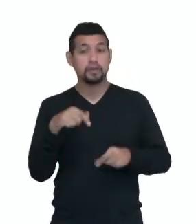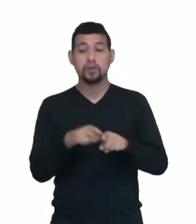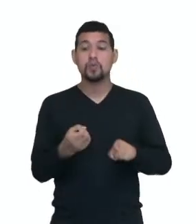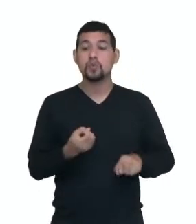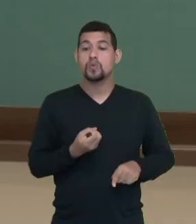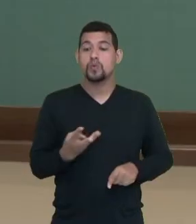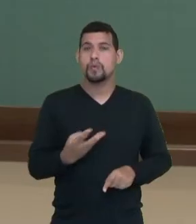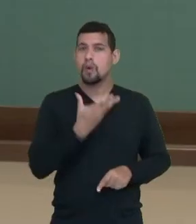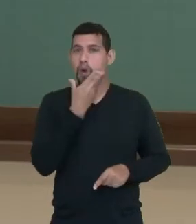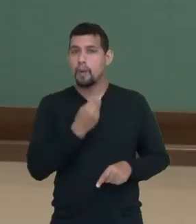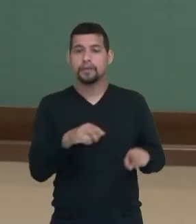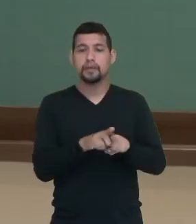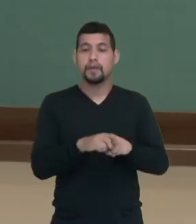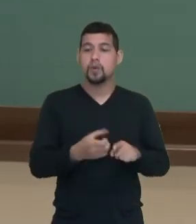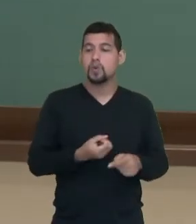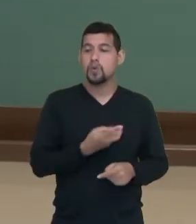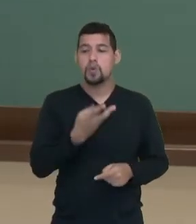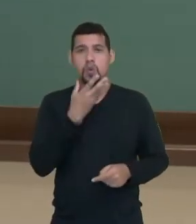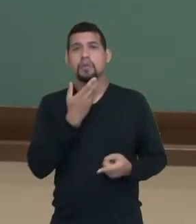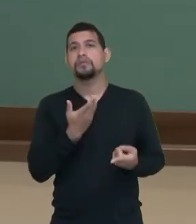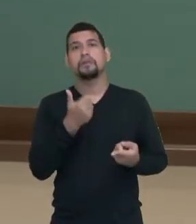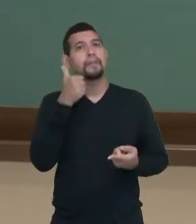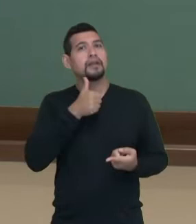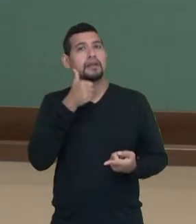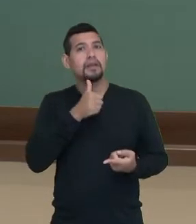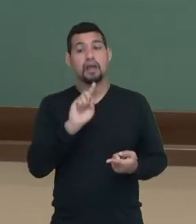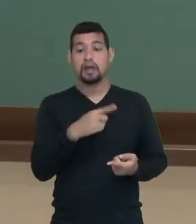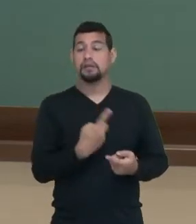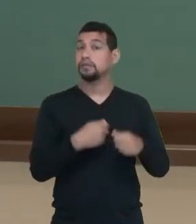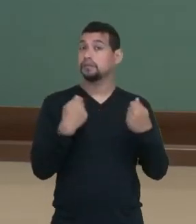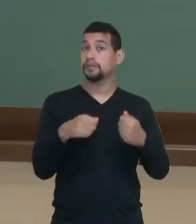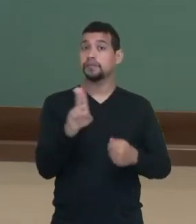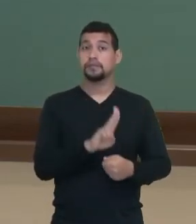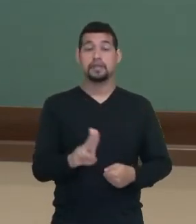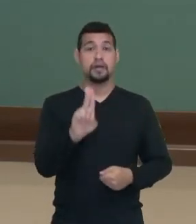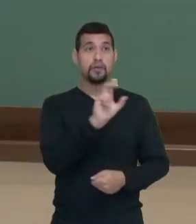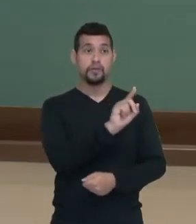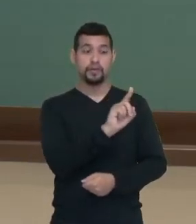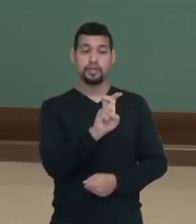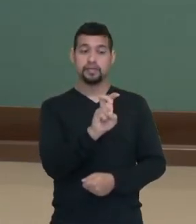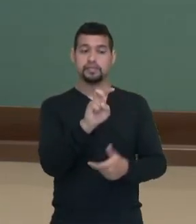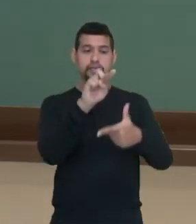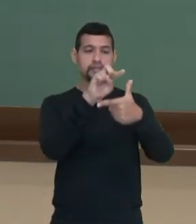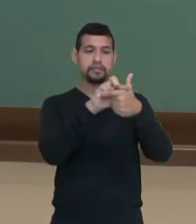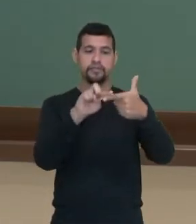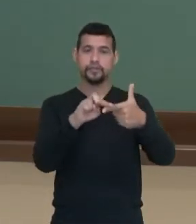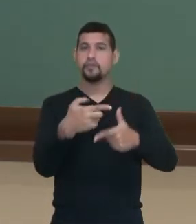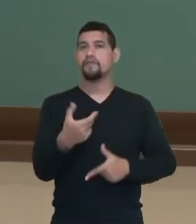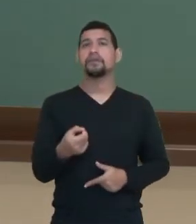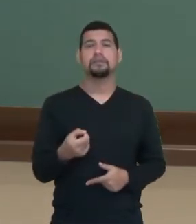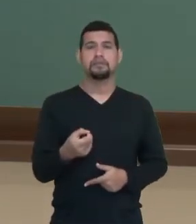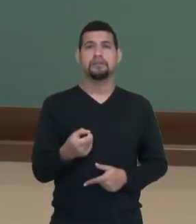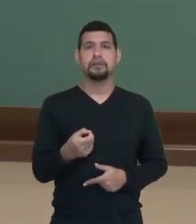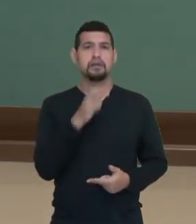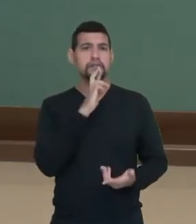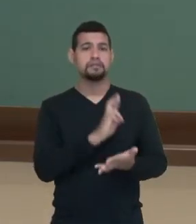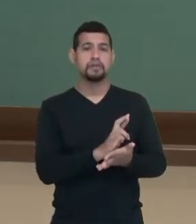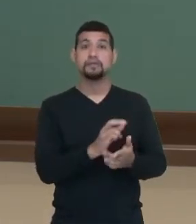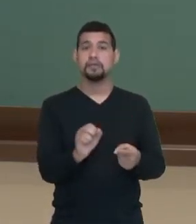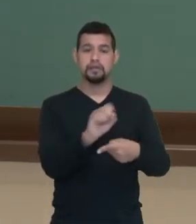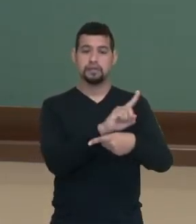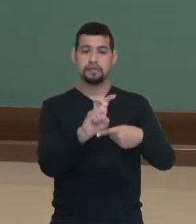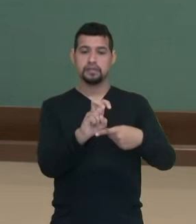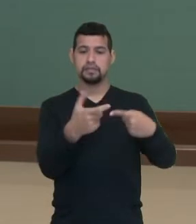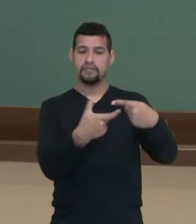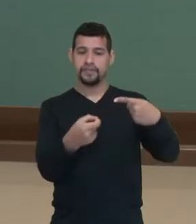de meninos e número de meninas, basta a gente pegar o 15 e dividir por 20, né? Então ficaria 15 sobre